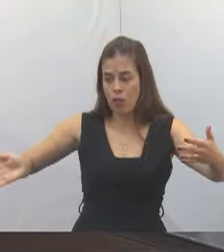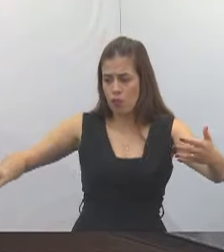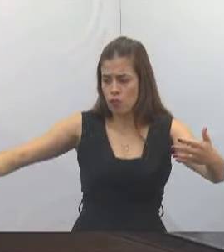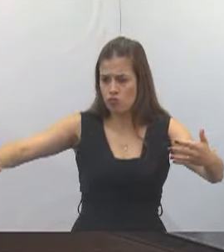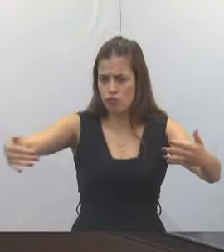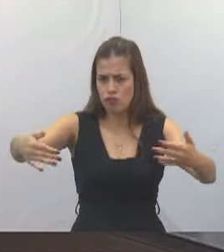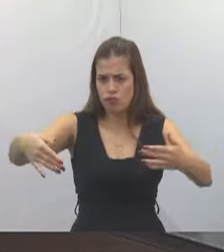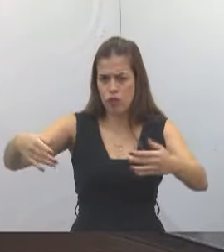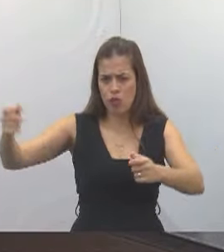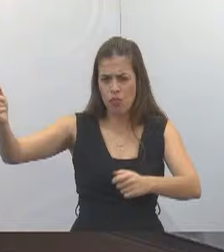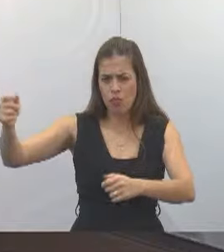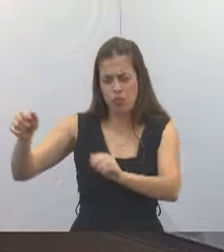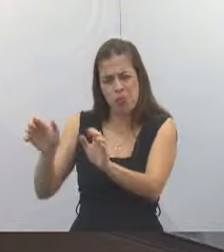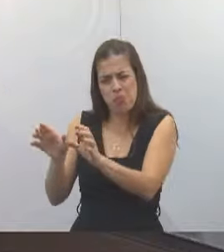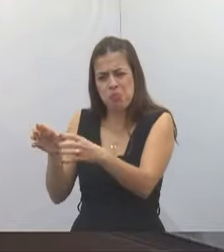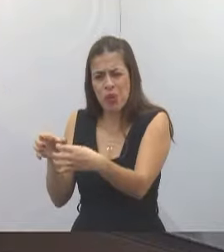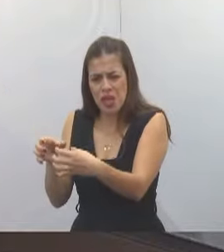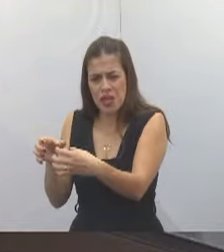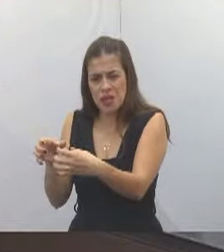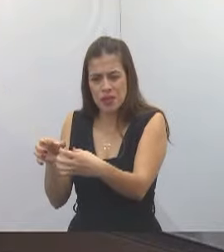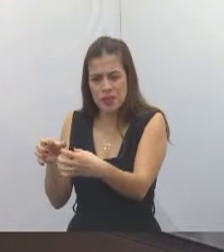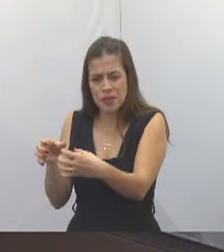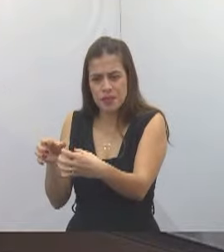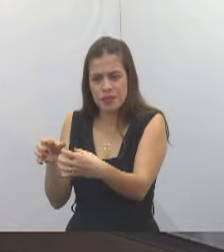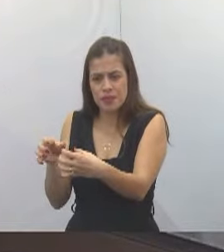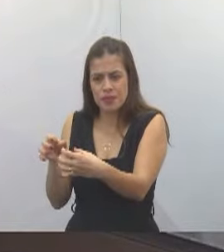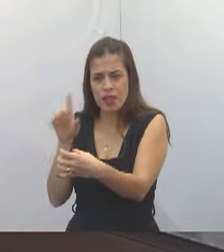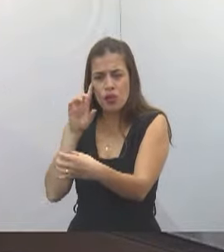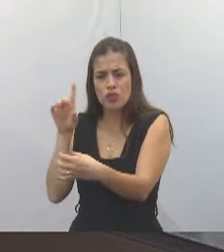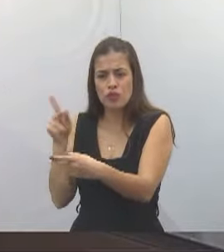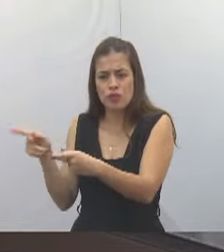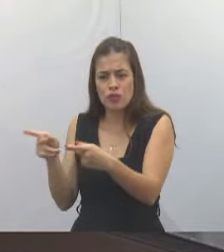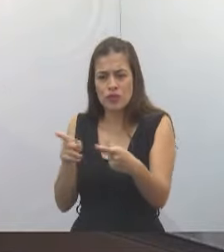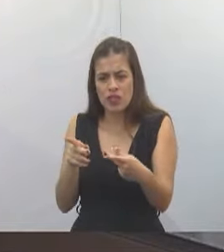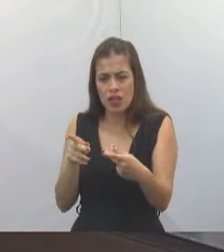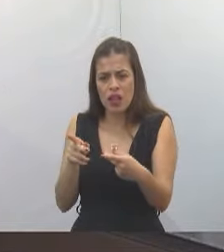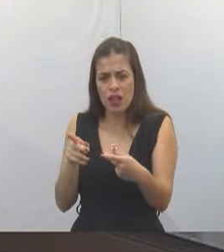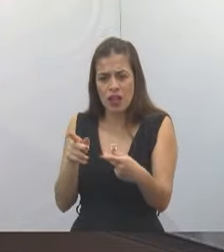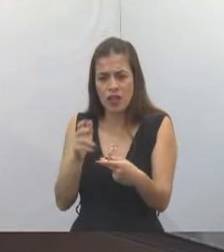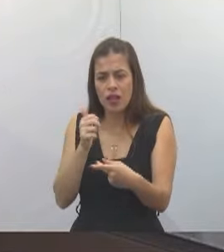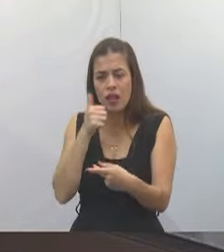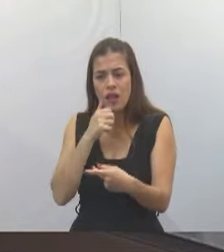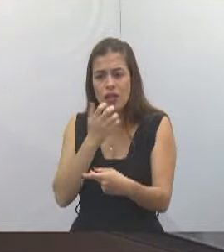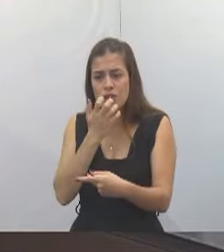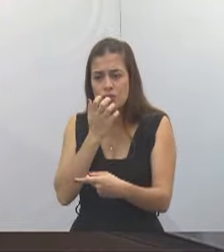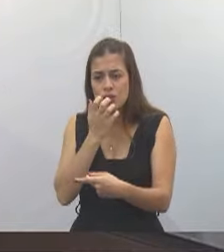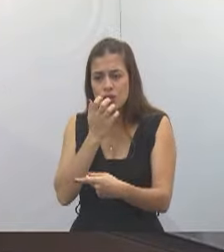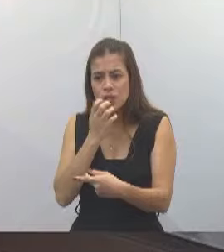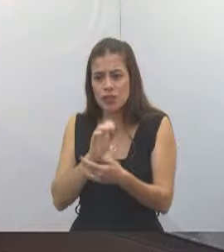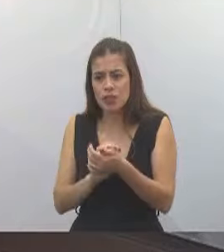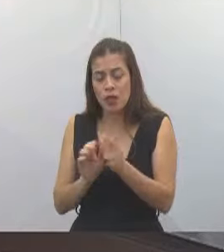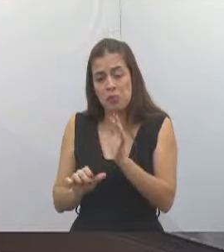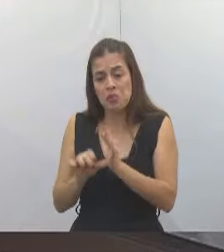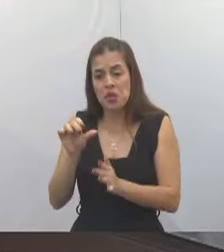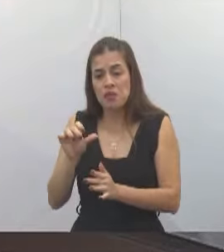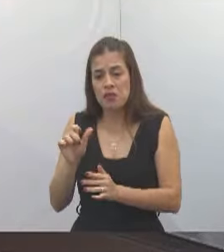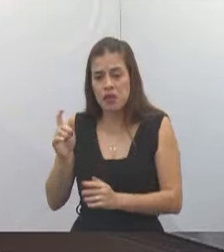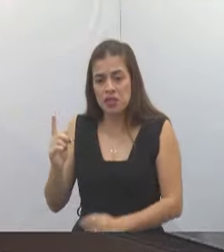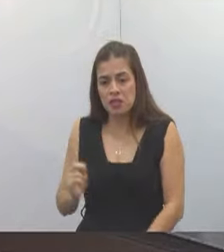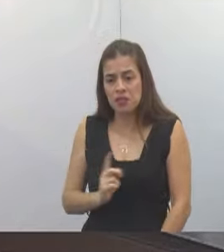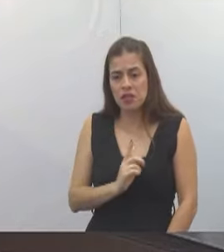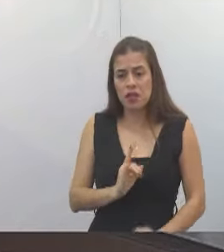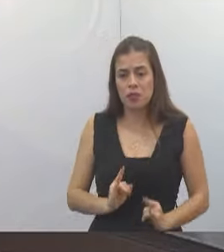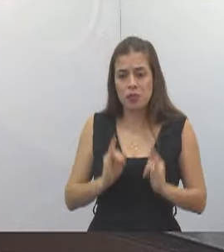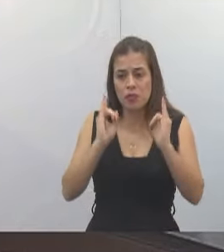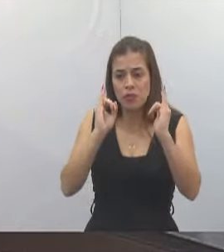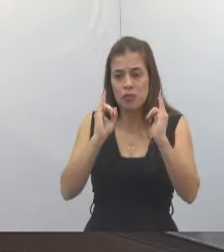sacada pequena. E aí um dia eu fui visitar a cachorrinha. A primeira vez que eu fui, a cachorra estava dentro do apartamento, mas aí a pessoa